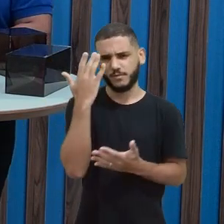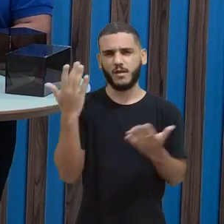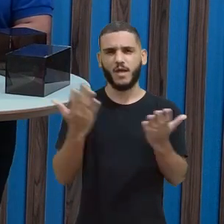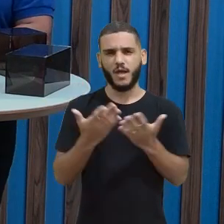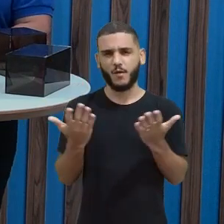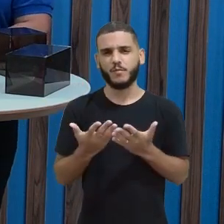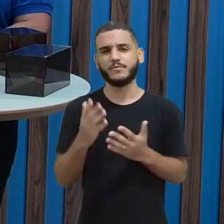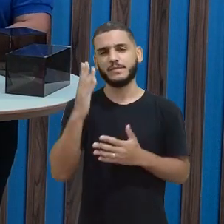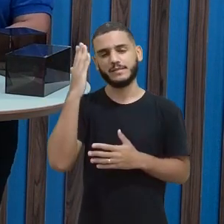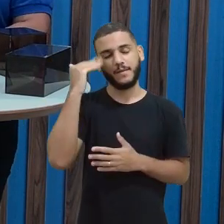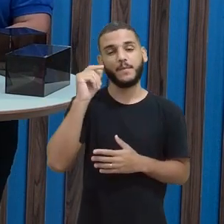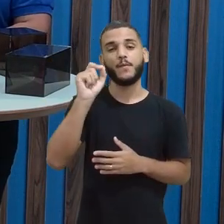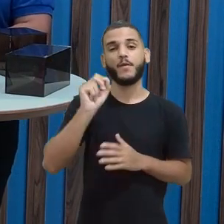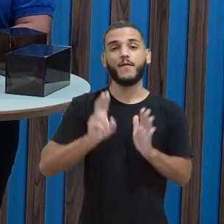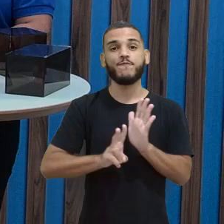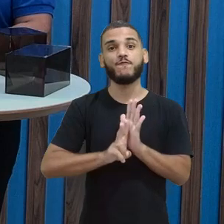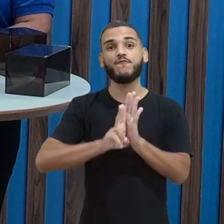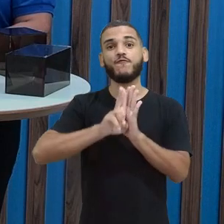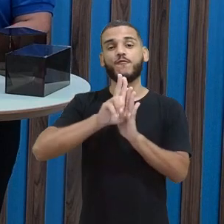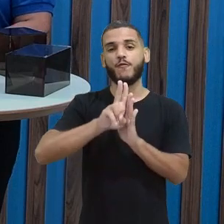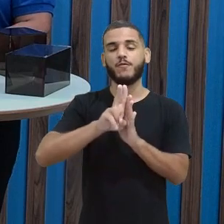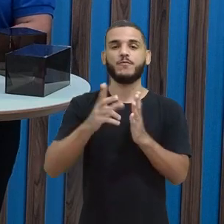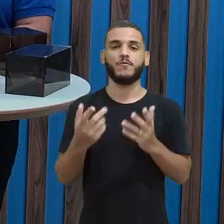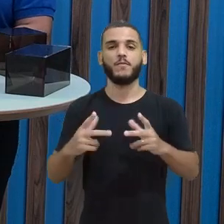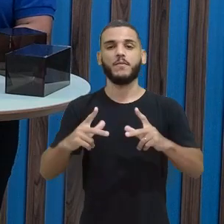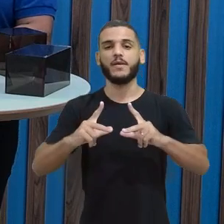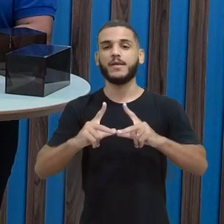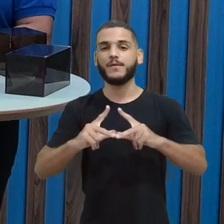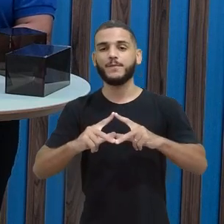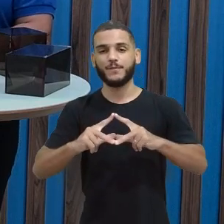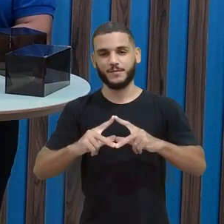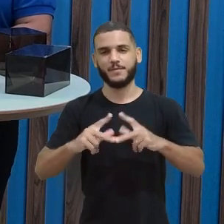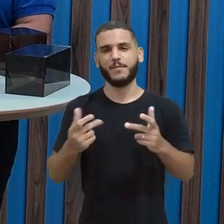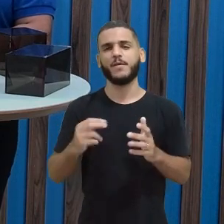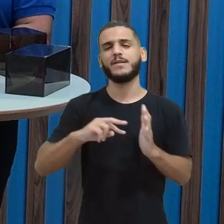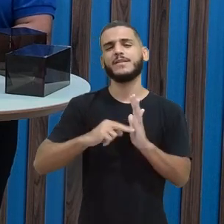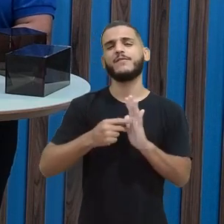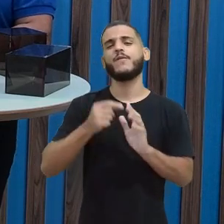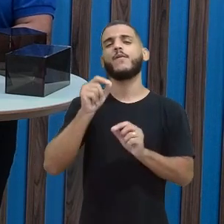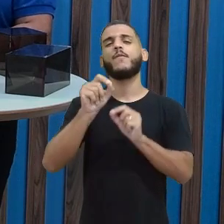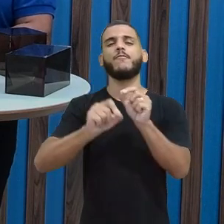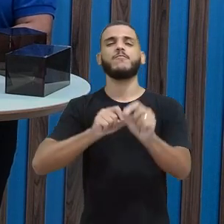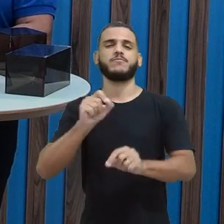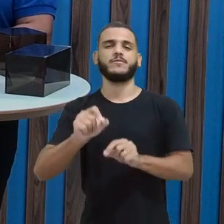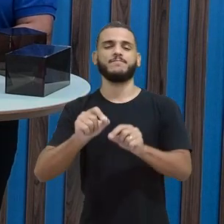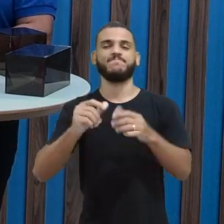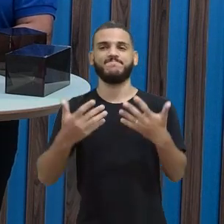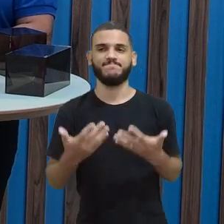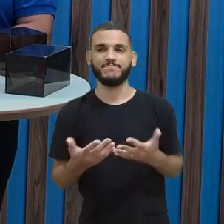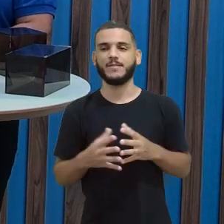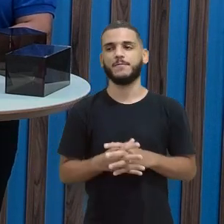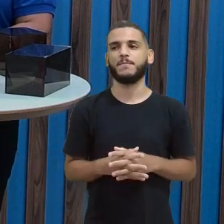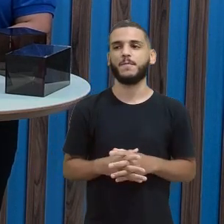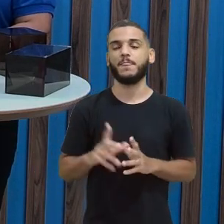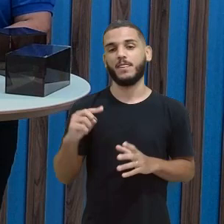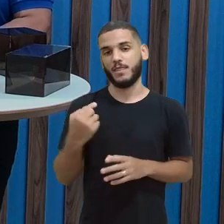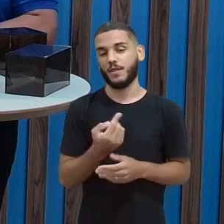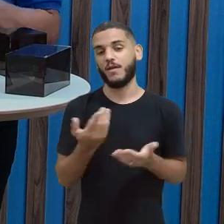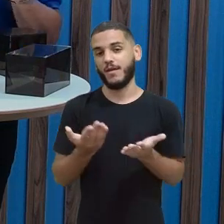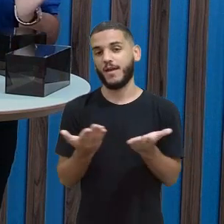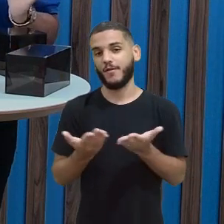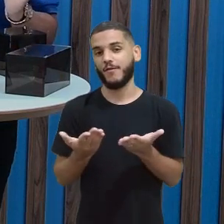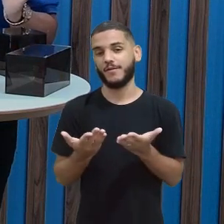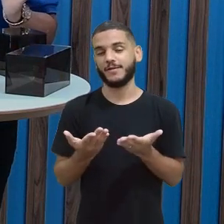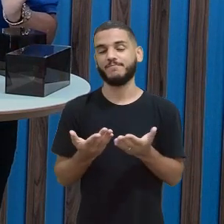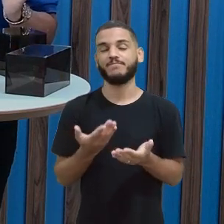volume do prisma, né? Volume. O que quer dizer volume, professora? Então, vamos ver?